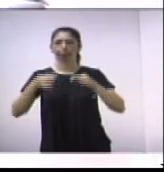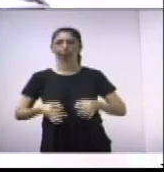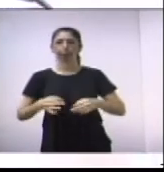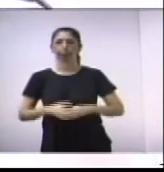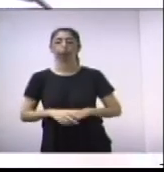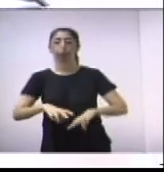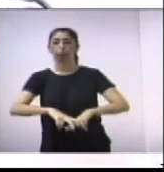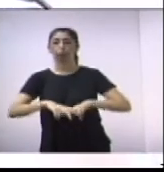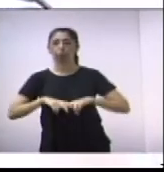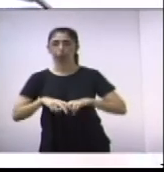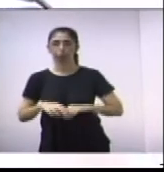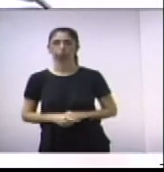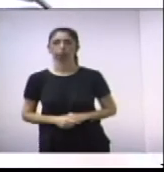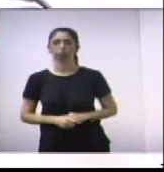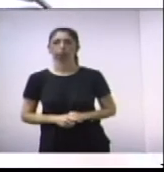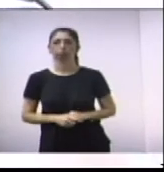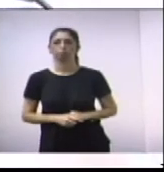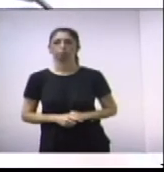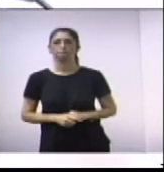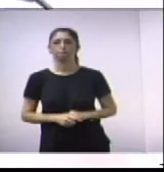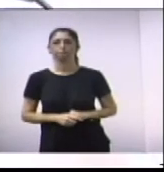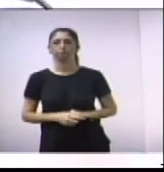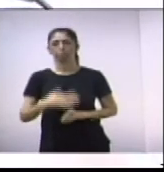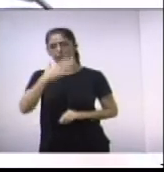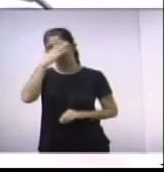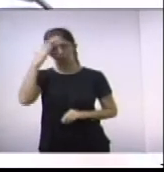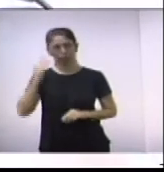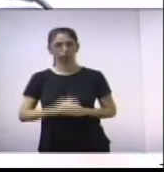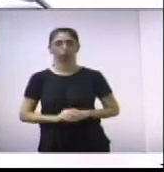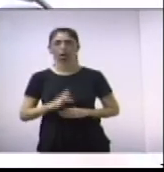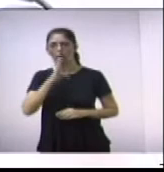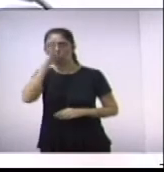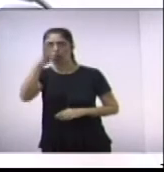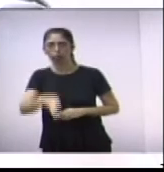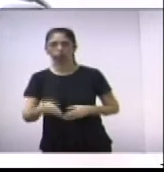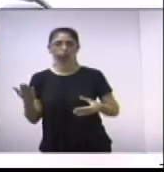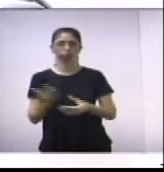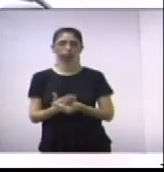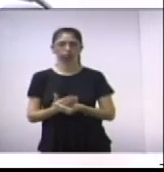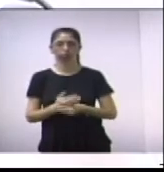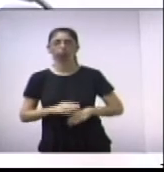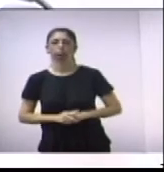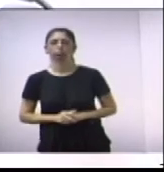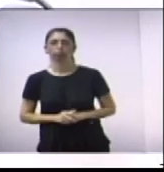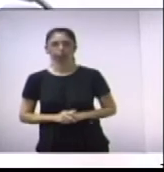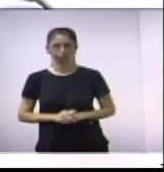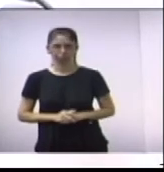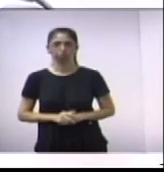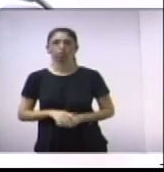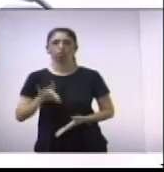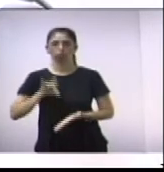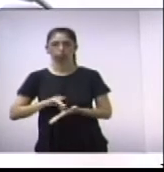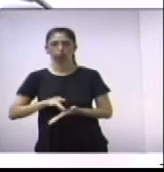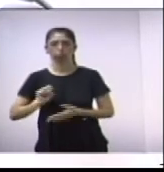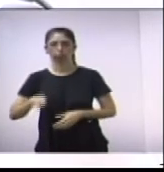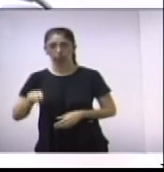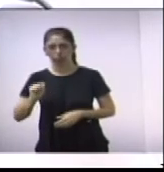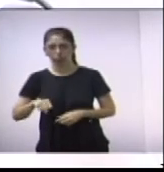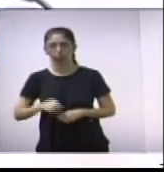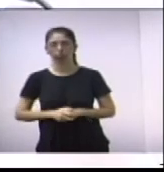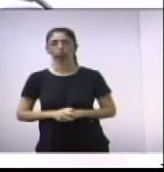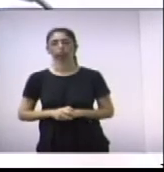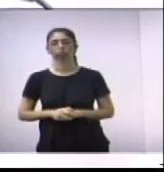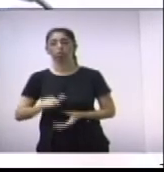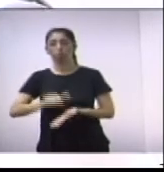muito frequentemente os autores afirmam que o princípio da moralidade complementa ou torna mais efetivo materialmente